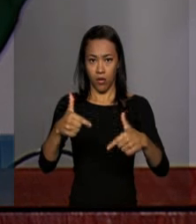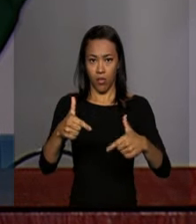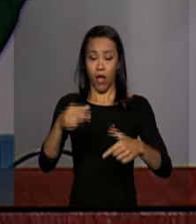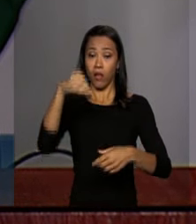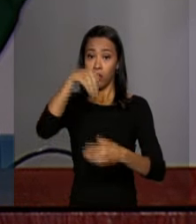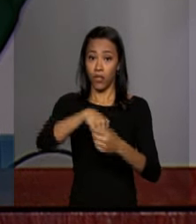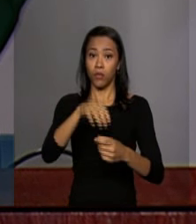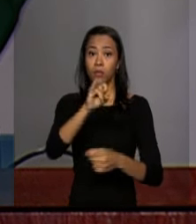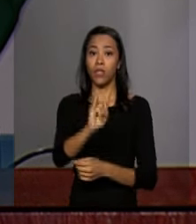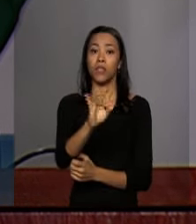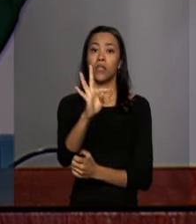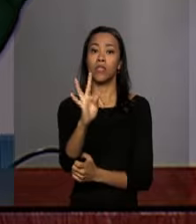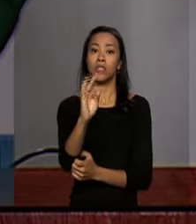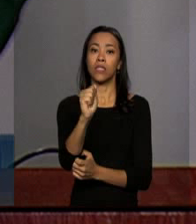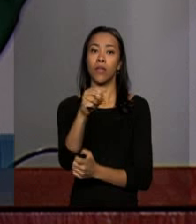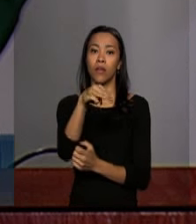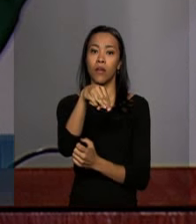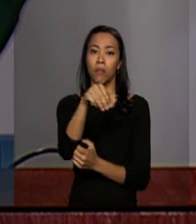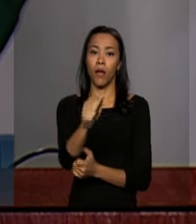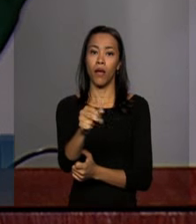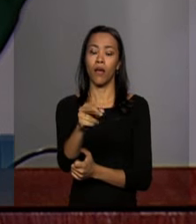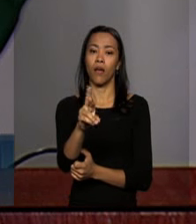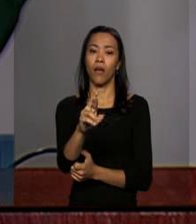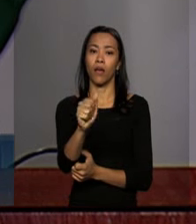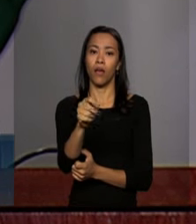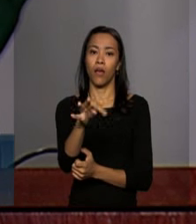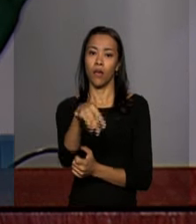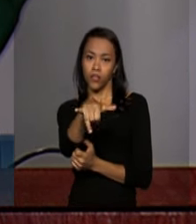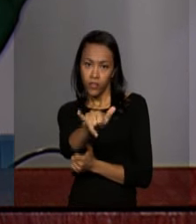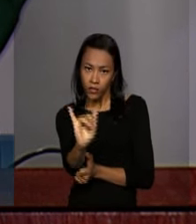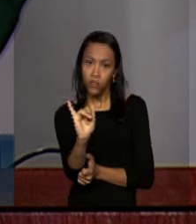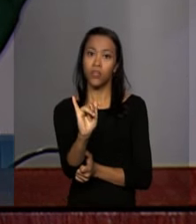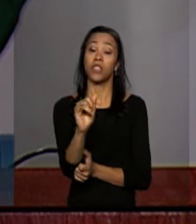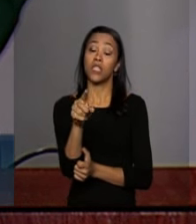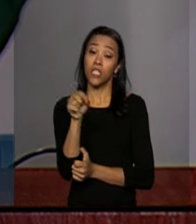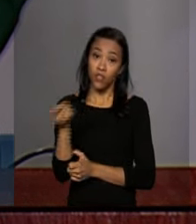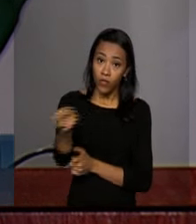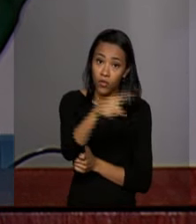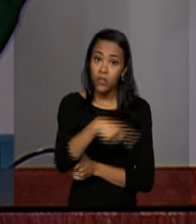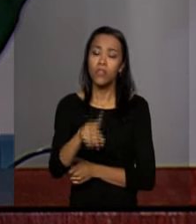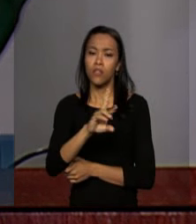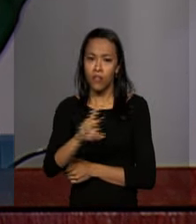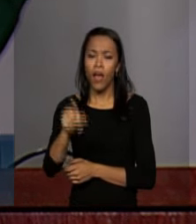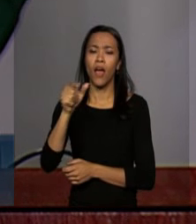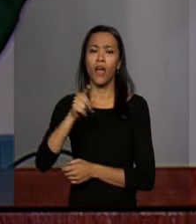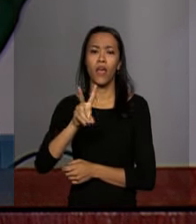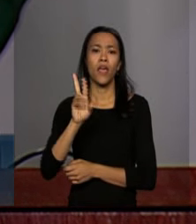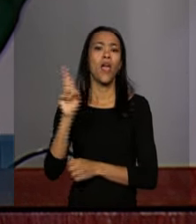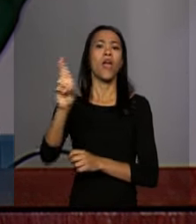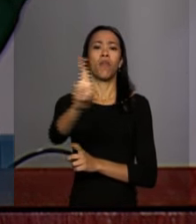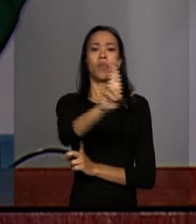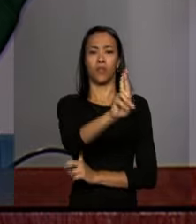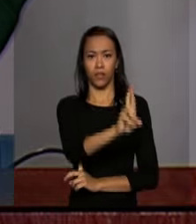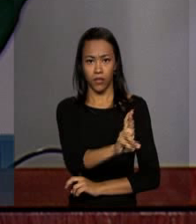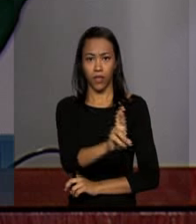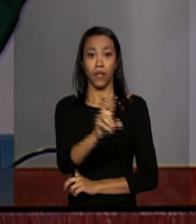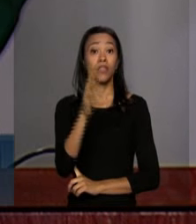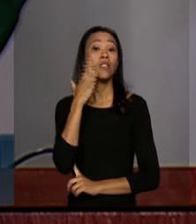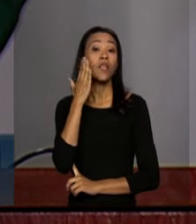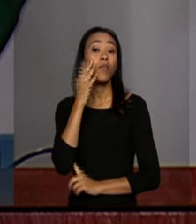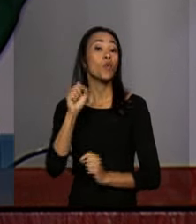que conosco se coordenam para assegurar o cumprimento da missão de representar, de gestionar, de